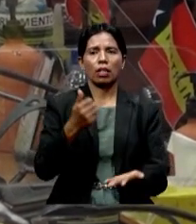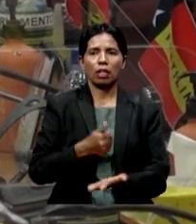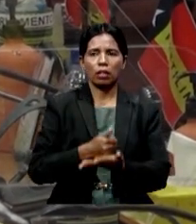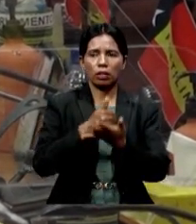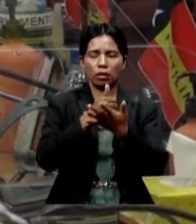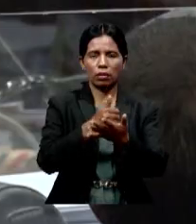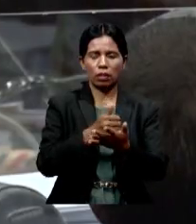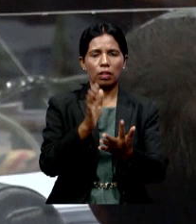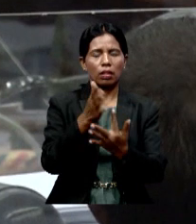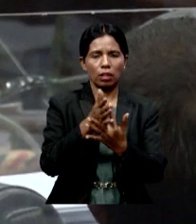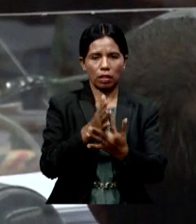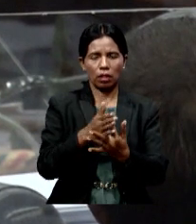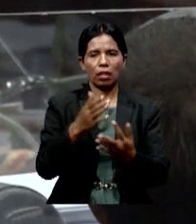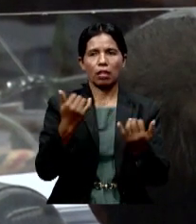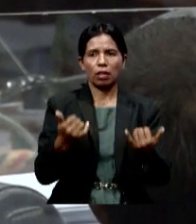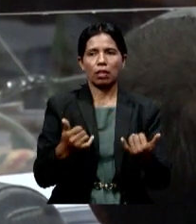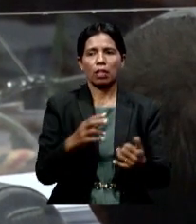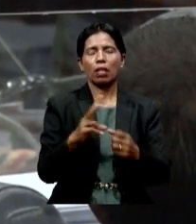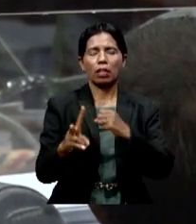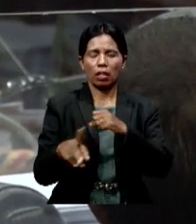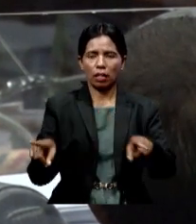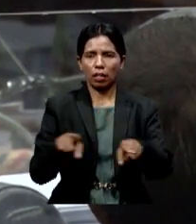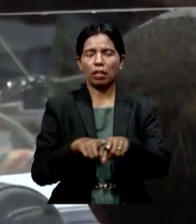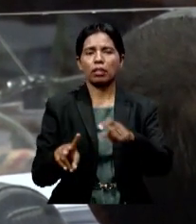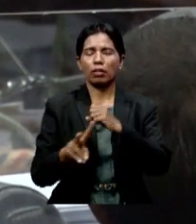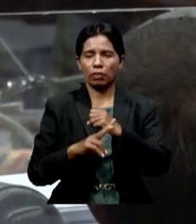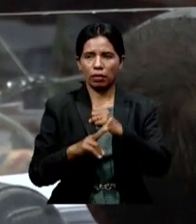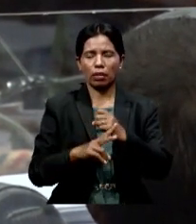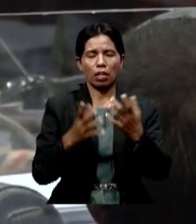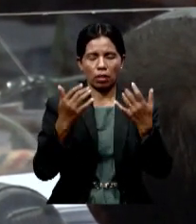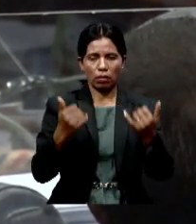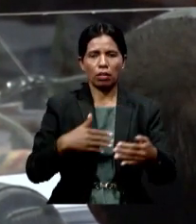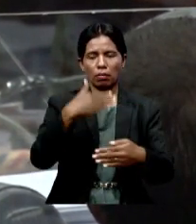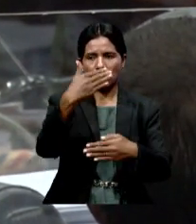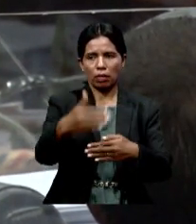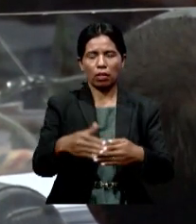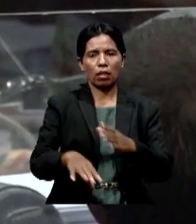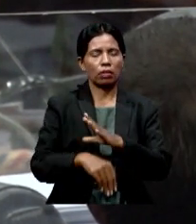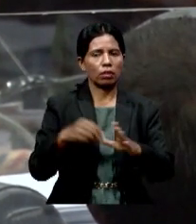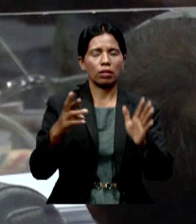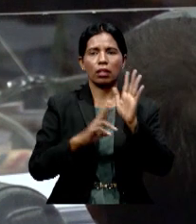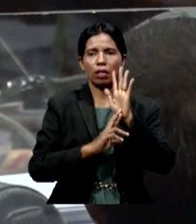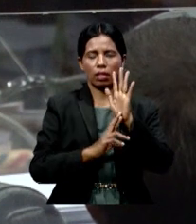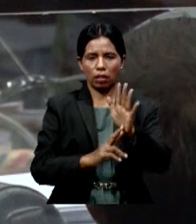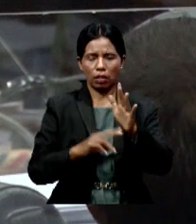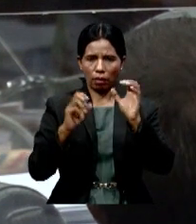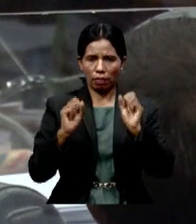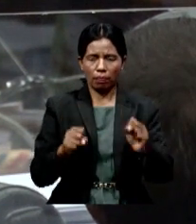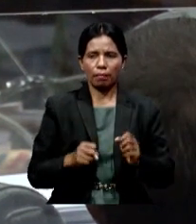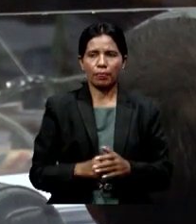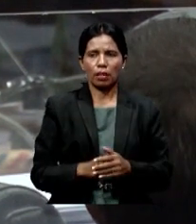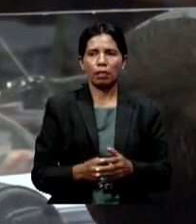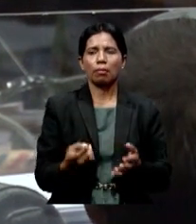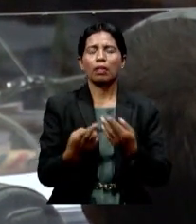ida ia klaran foi nda dauk ne sai falite vítima agora ida agora mai oin falne hasai te ona resolução ida bele